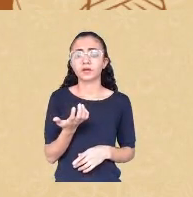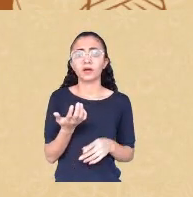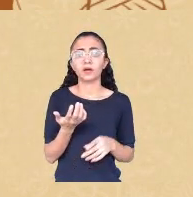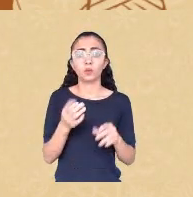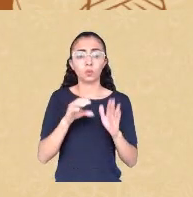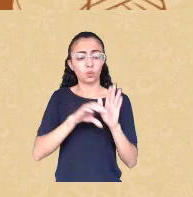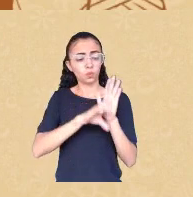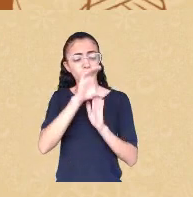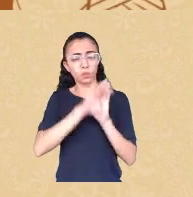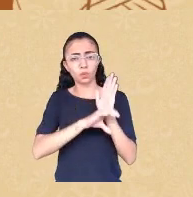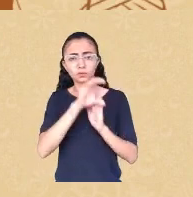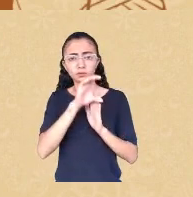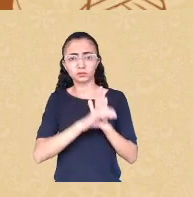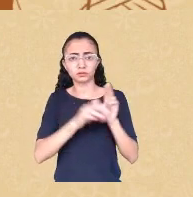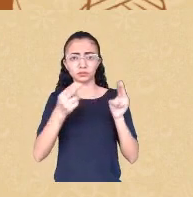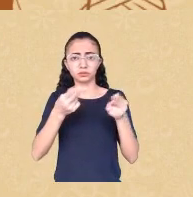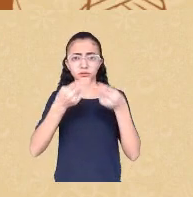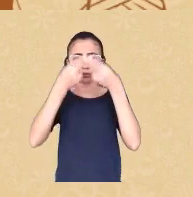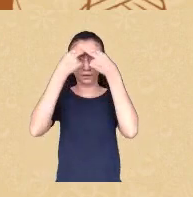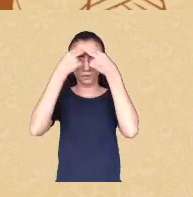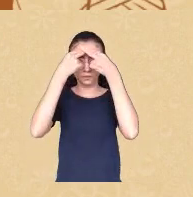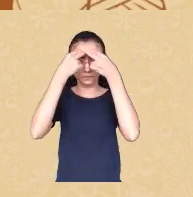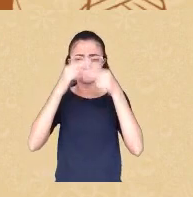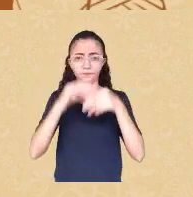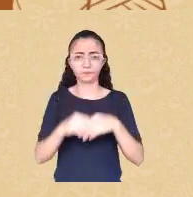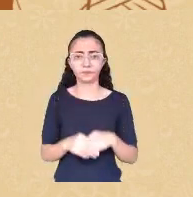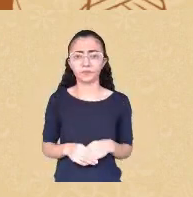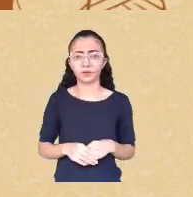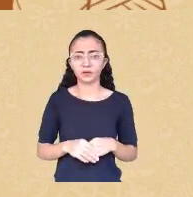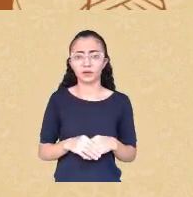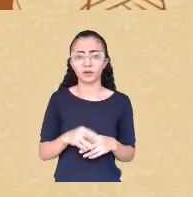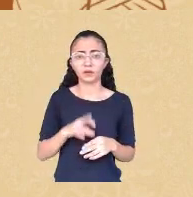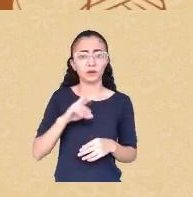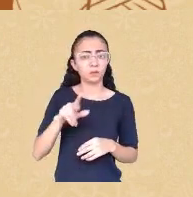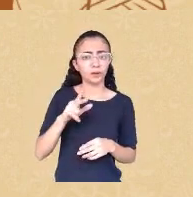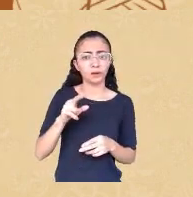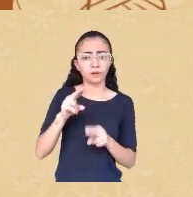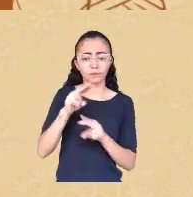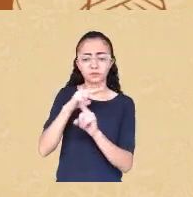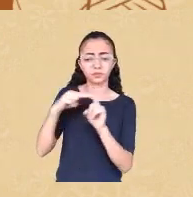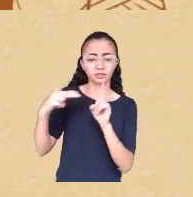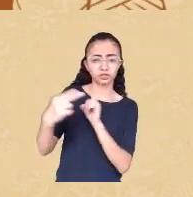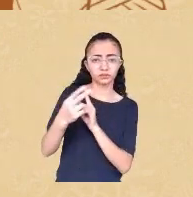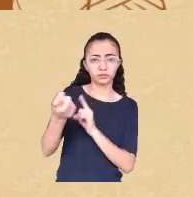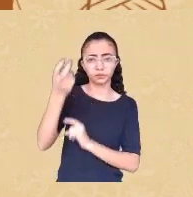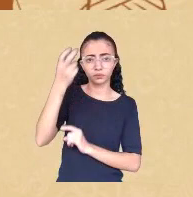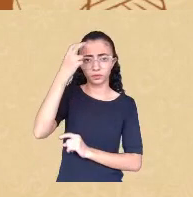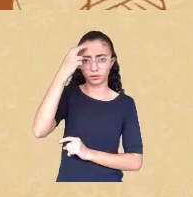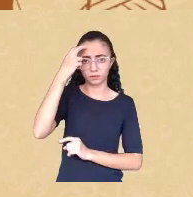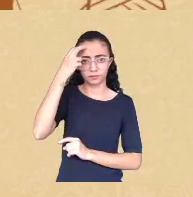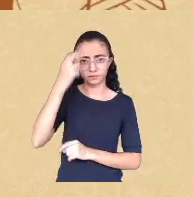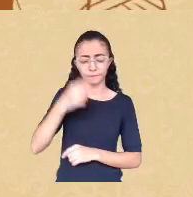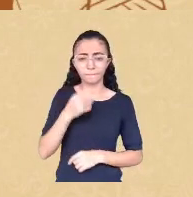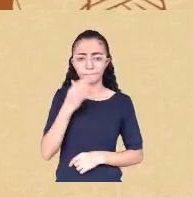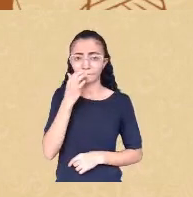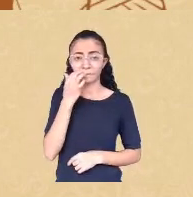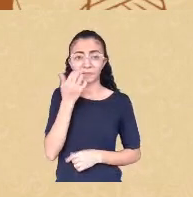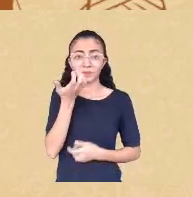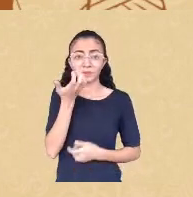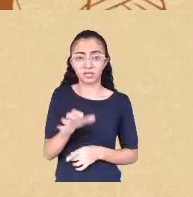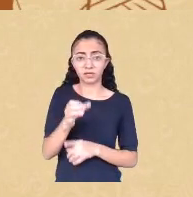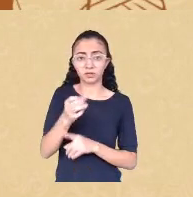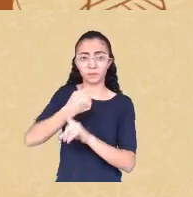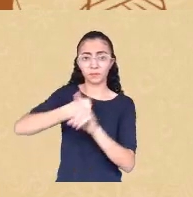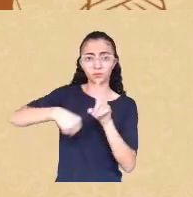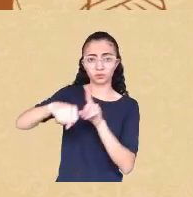nível individual para o nível de análise cultural. Aliás, eu até preferi não colocar sociedade, mas cultura brasileira.